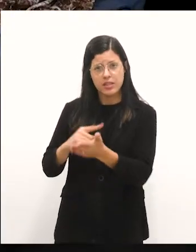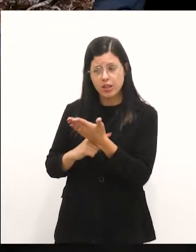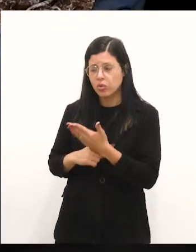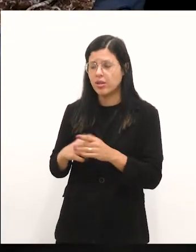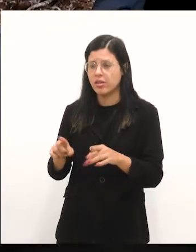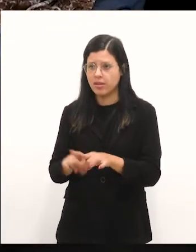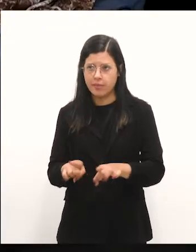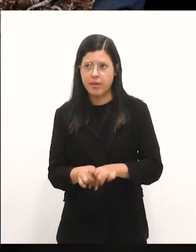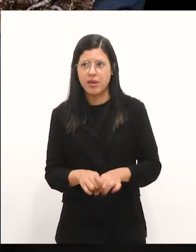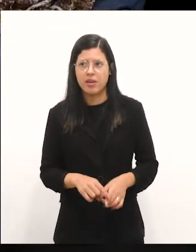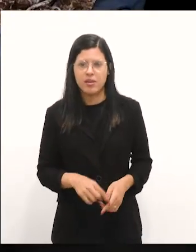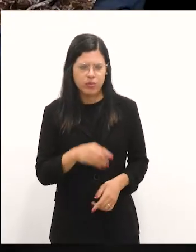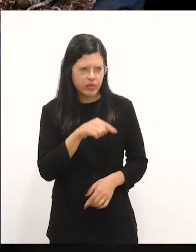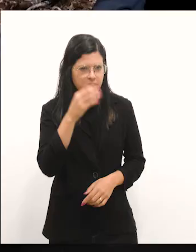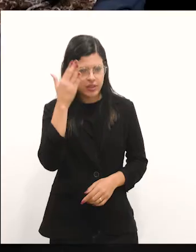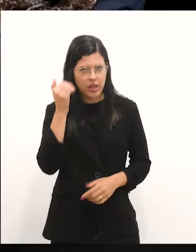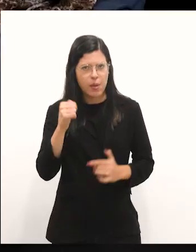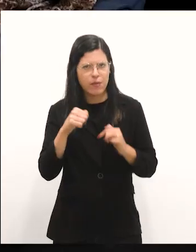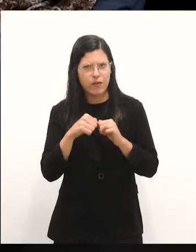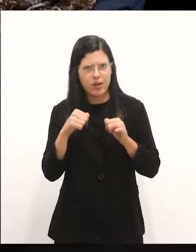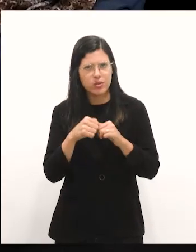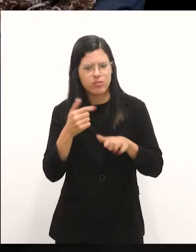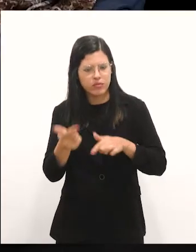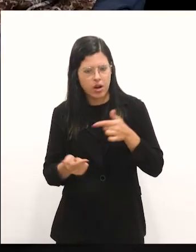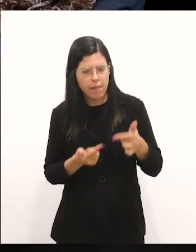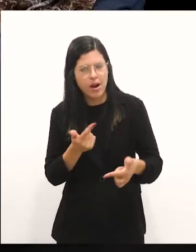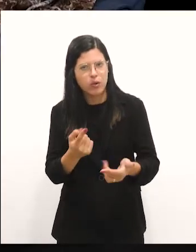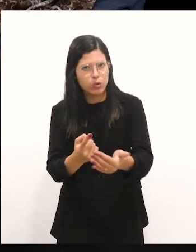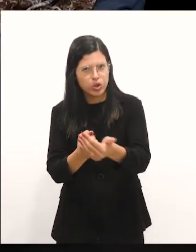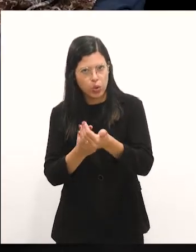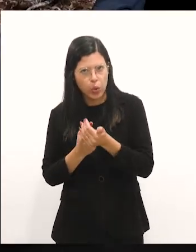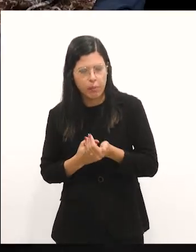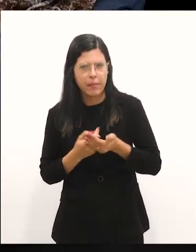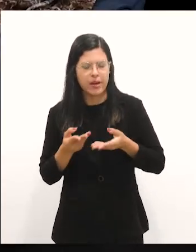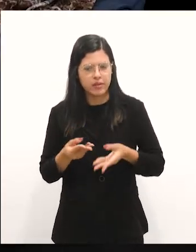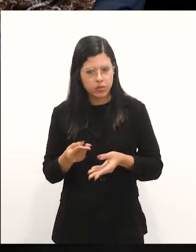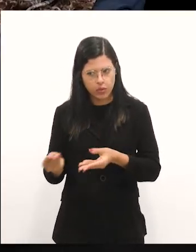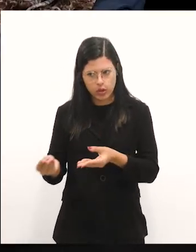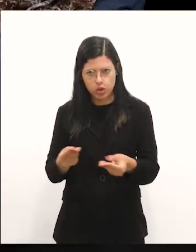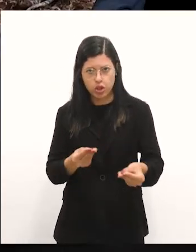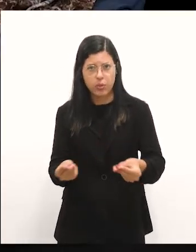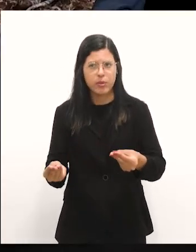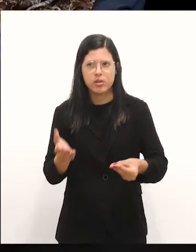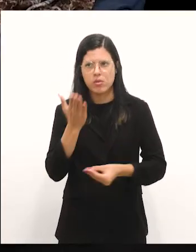se ajudar. Né? Você sabe que eu faço um trabalho de acolhimento, distribuição de